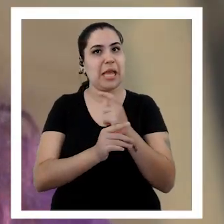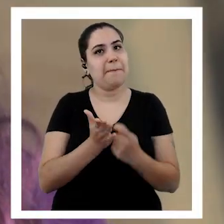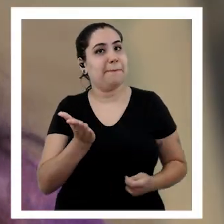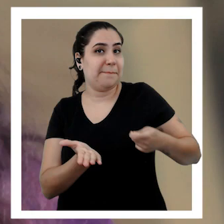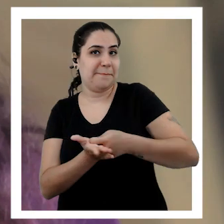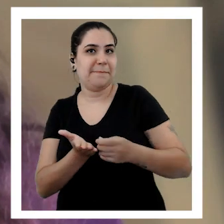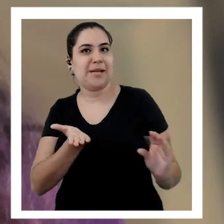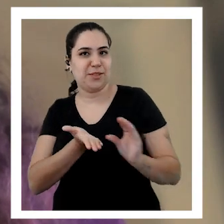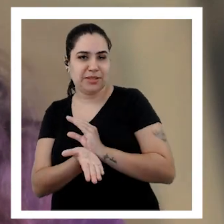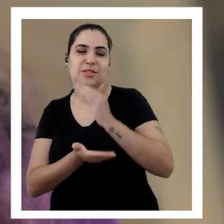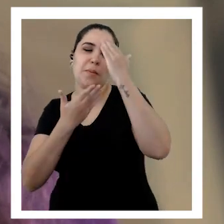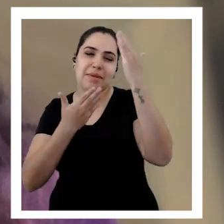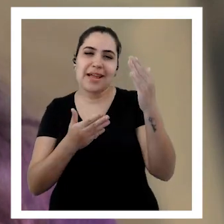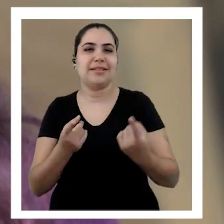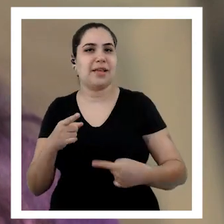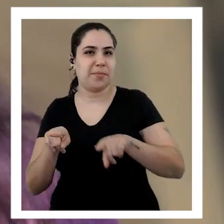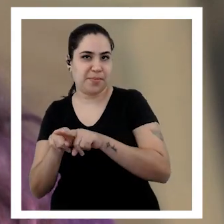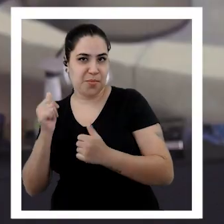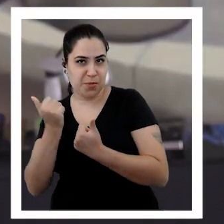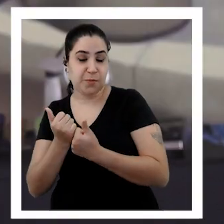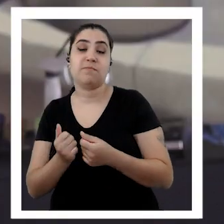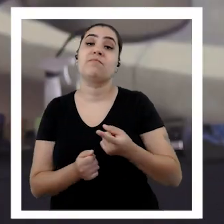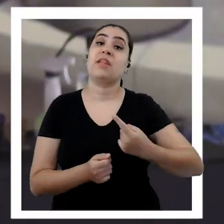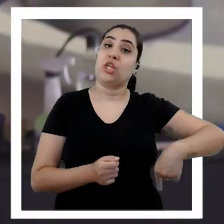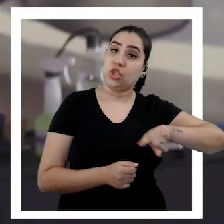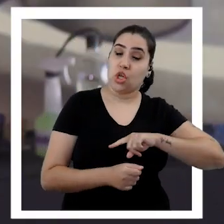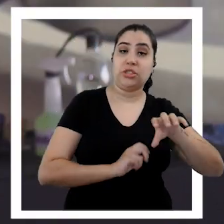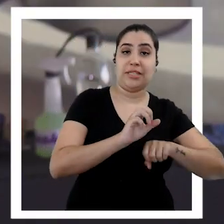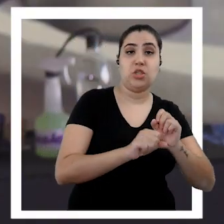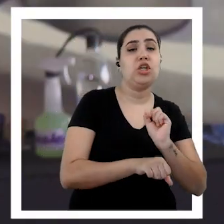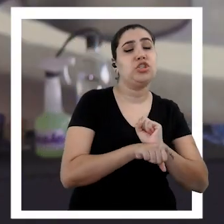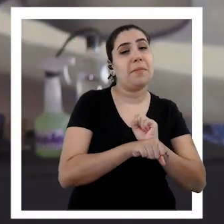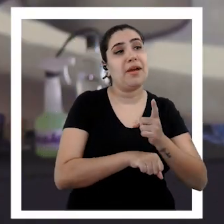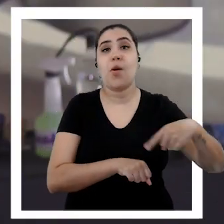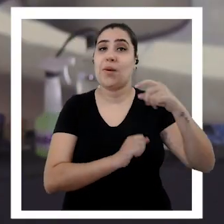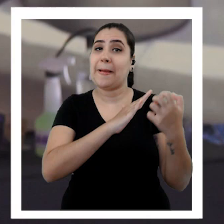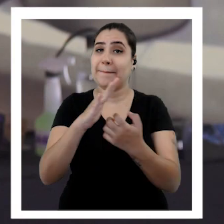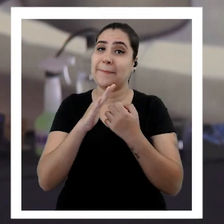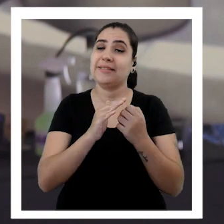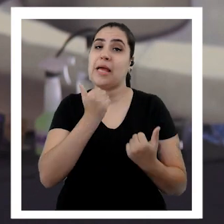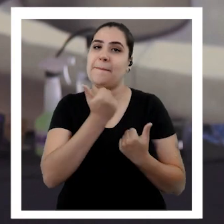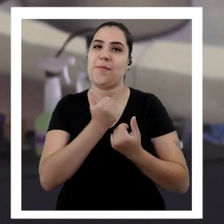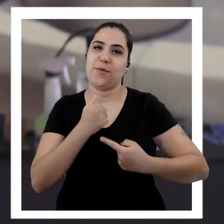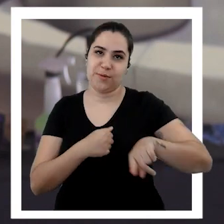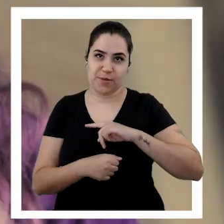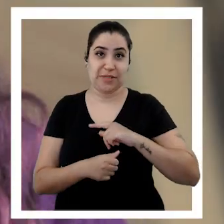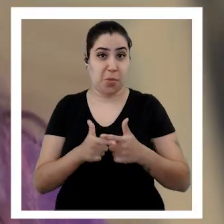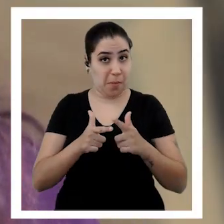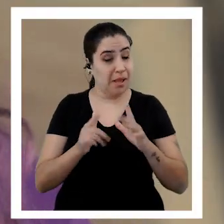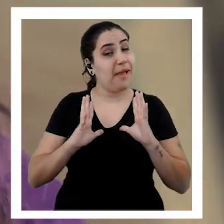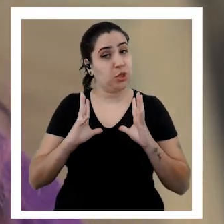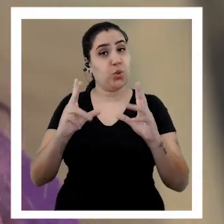Nestlé, que patrocina o Cataflix. Obrigada pelo apoio. E nós, catadores, esperamos outras empresas virem apoiar o nosso programa.